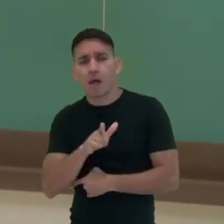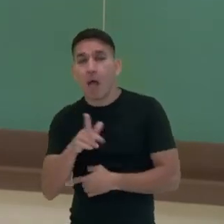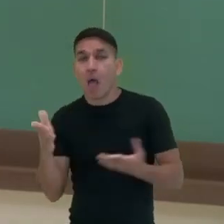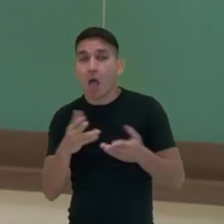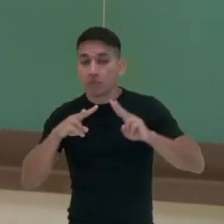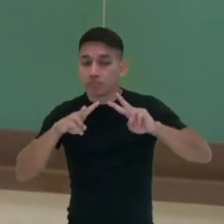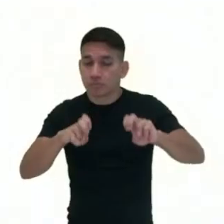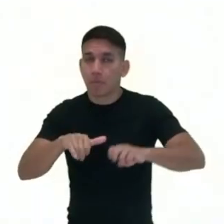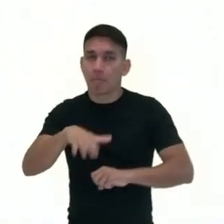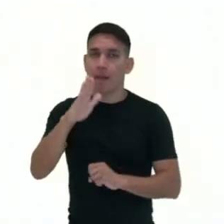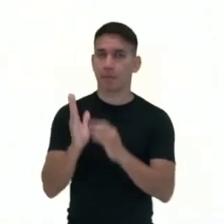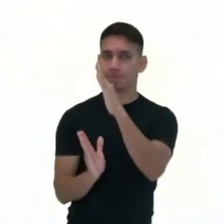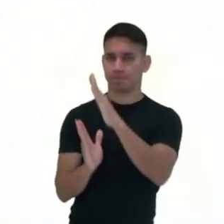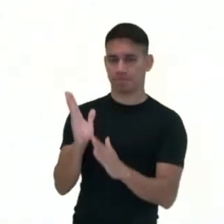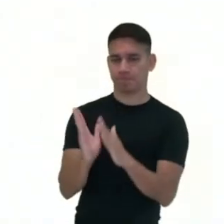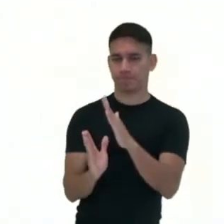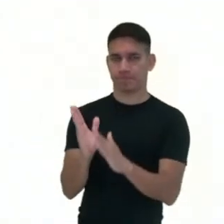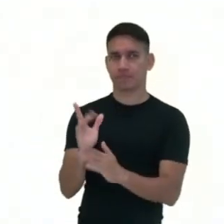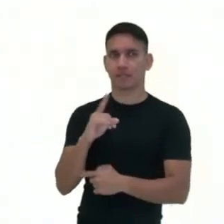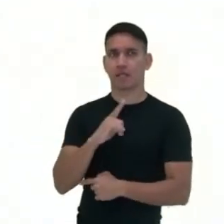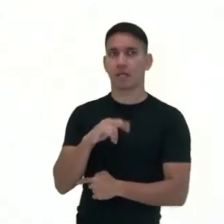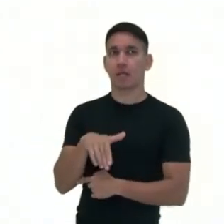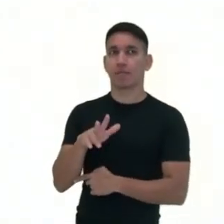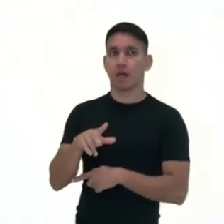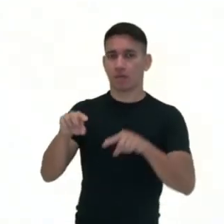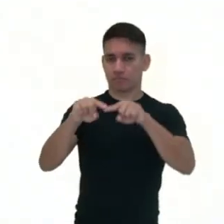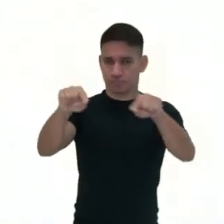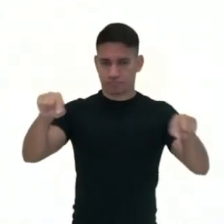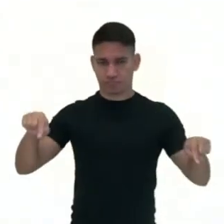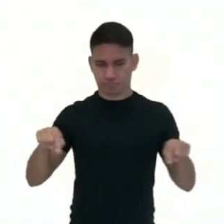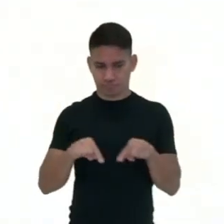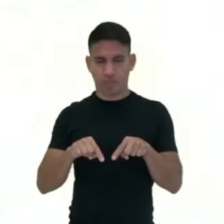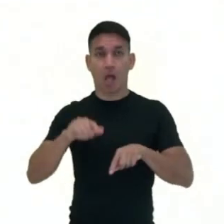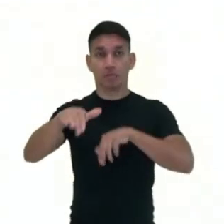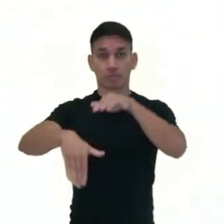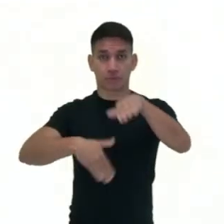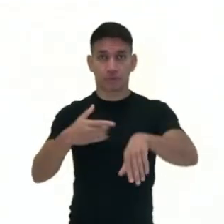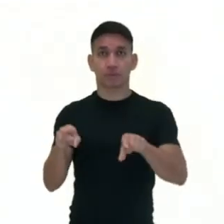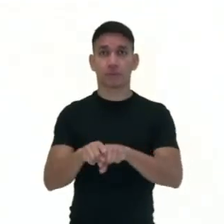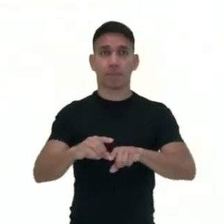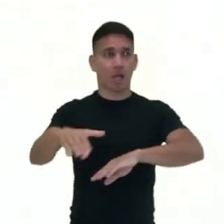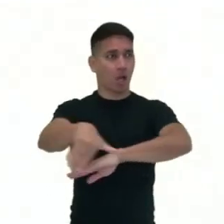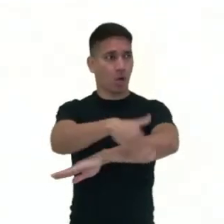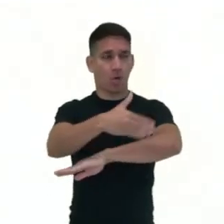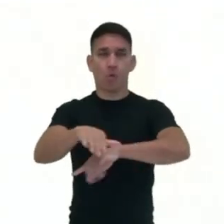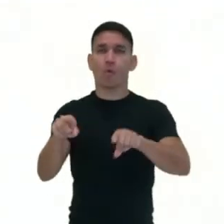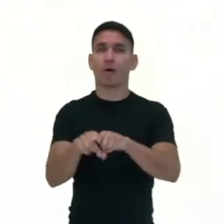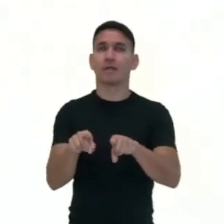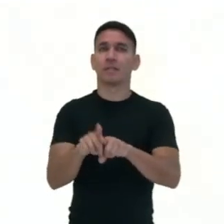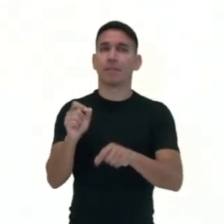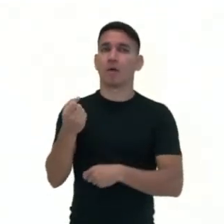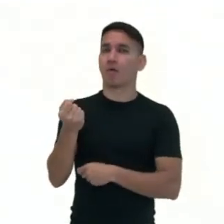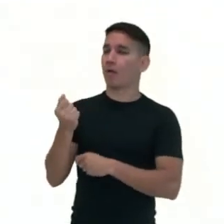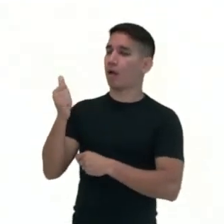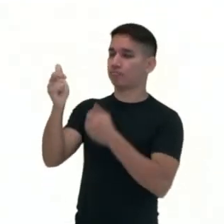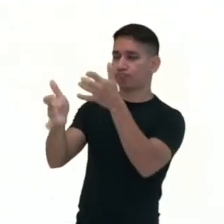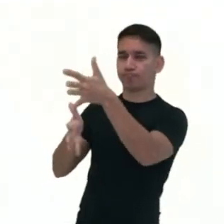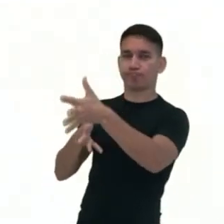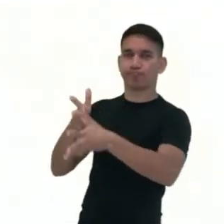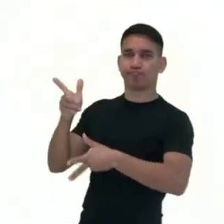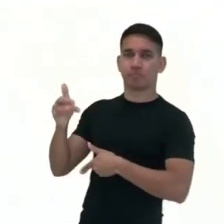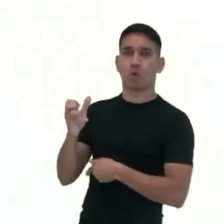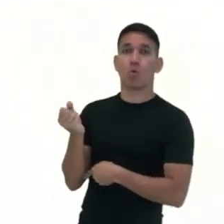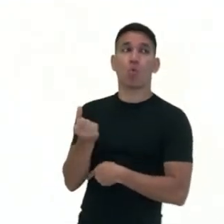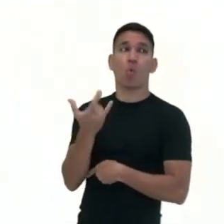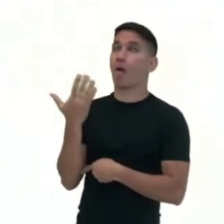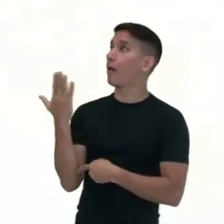paralelas. Como a gente pode observar aqui, a gente tem a raia de uma piscina, o cruzamento de duas ruas, as linhas de um caderno e as cordas de uma harpa. Qual